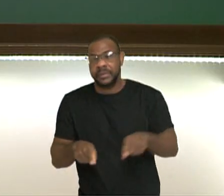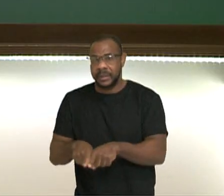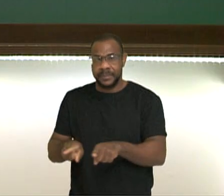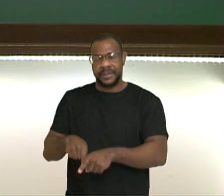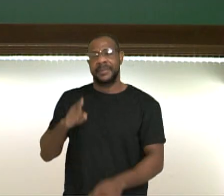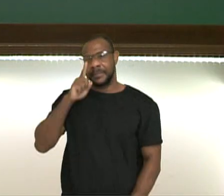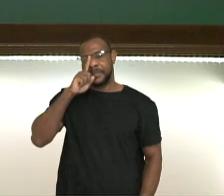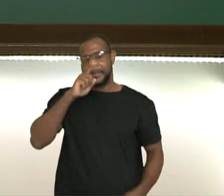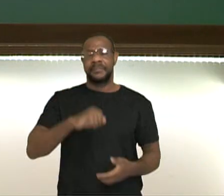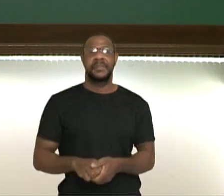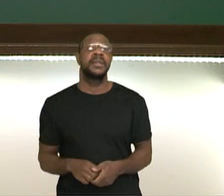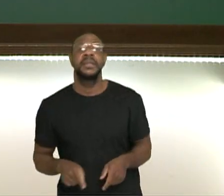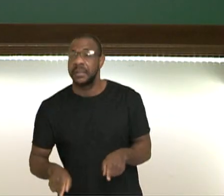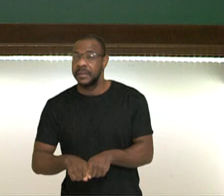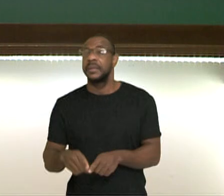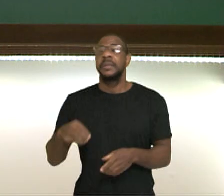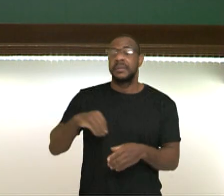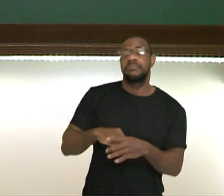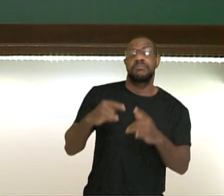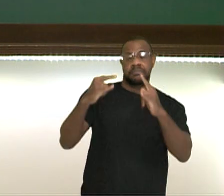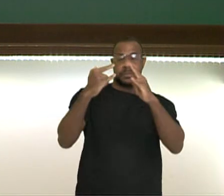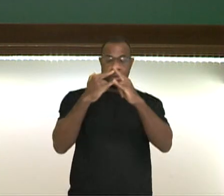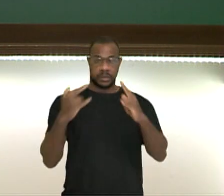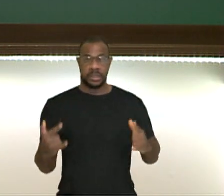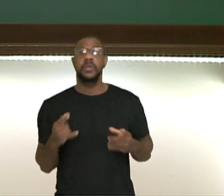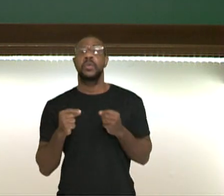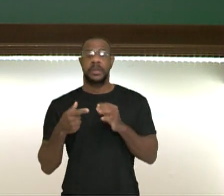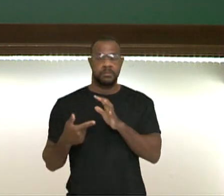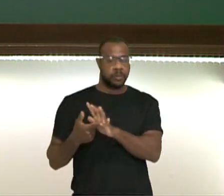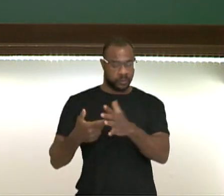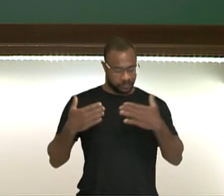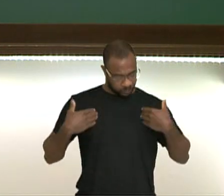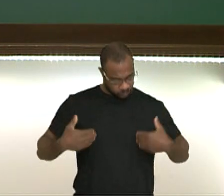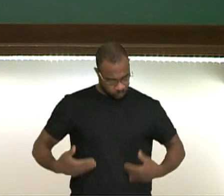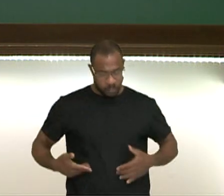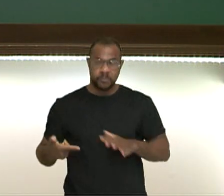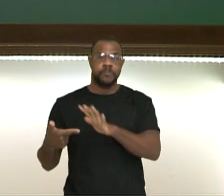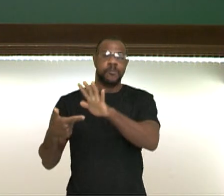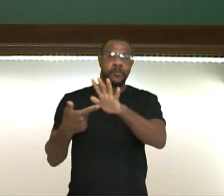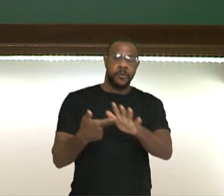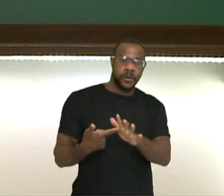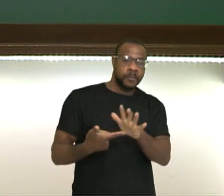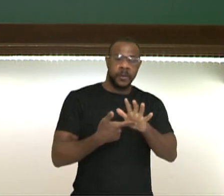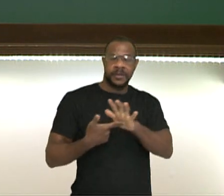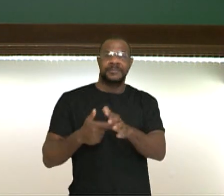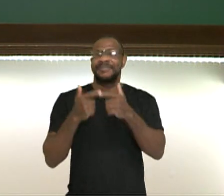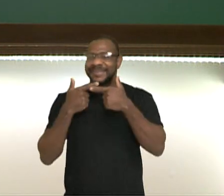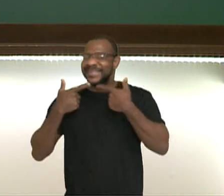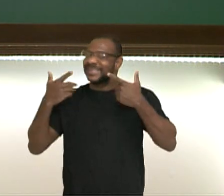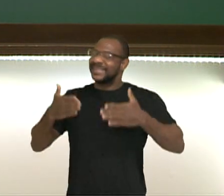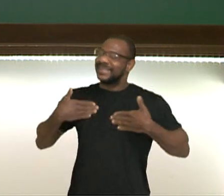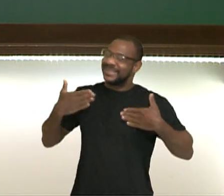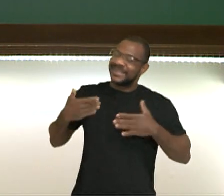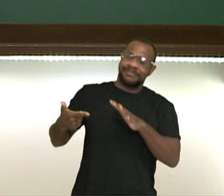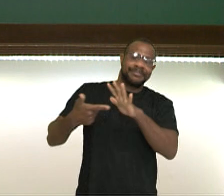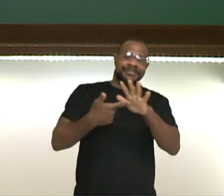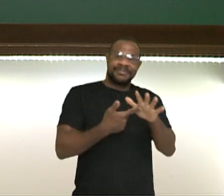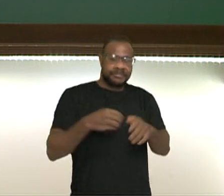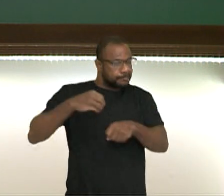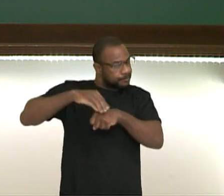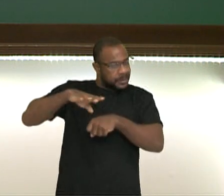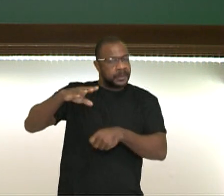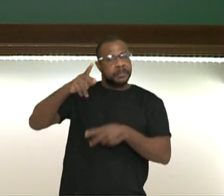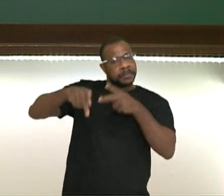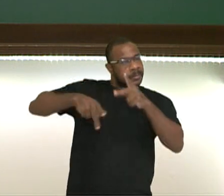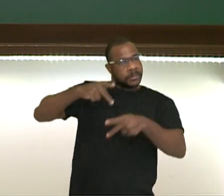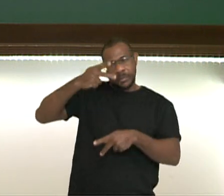corpo, da mente, para trazer para o público essa alegria, essa diversão e trazer espetáculos, assim,